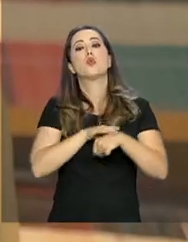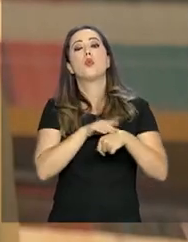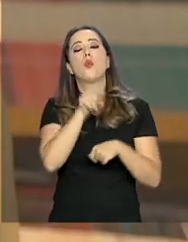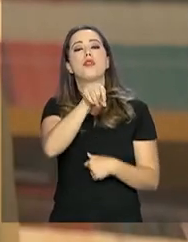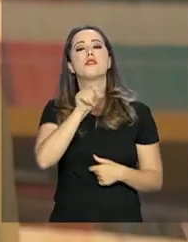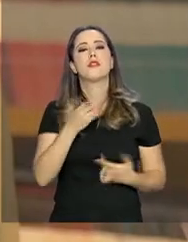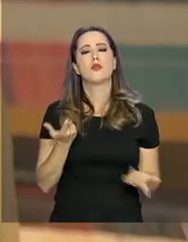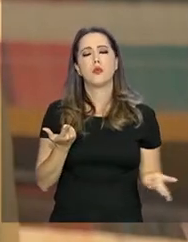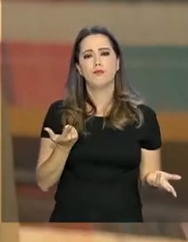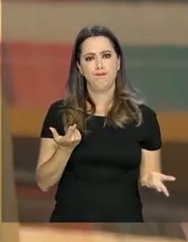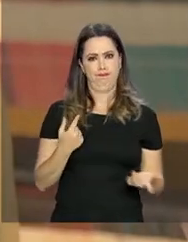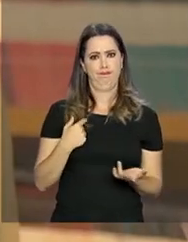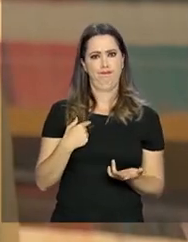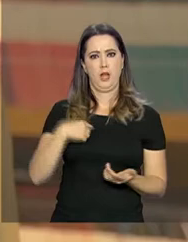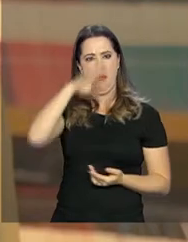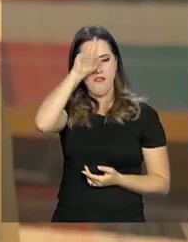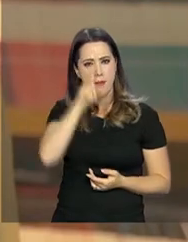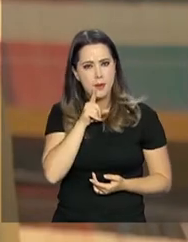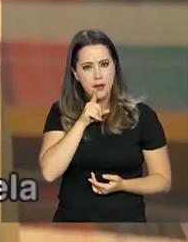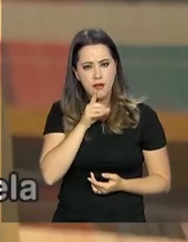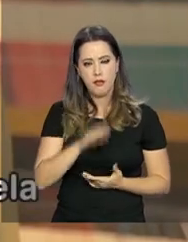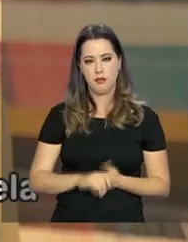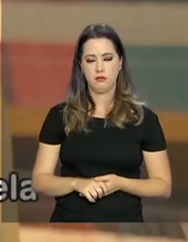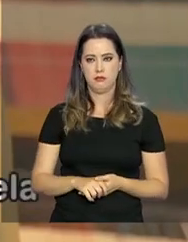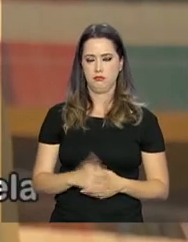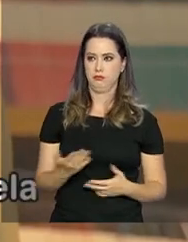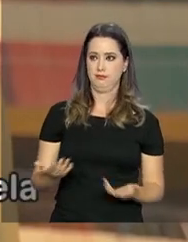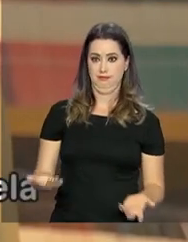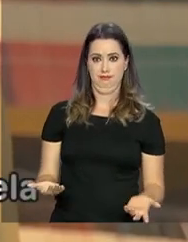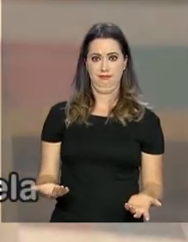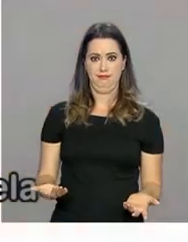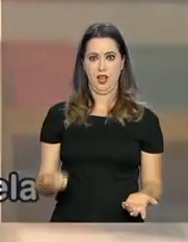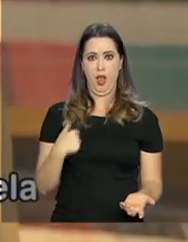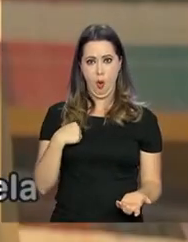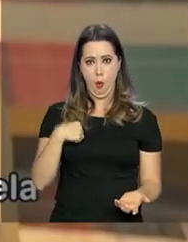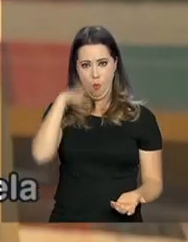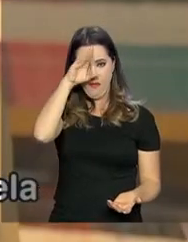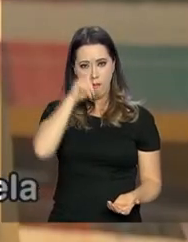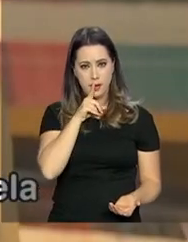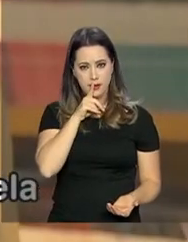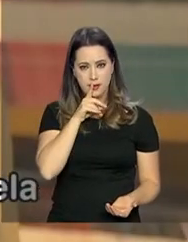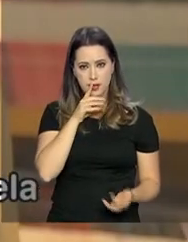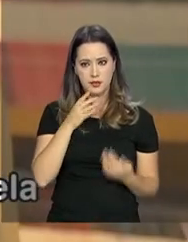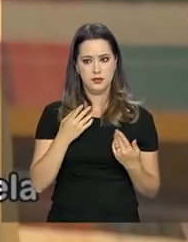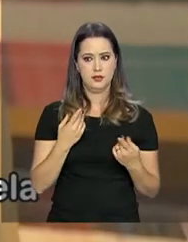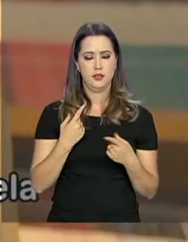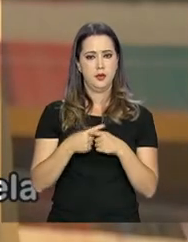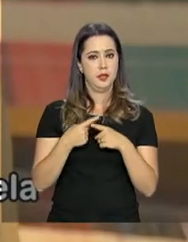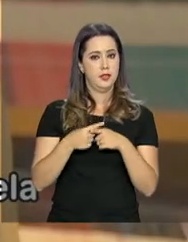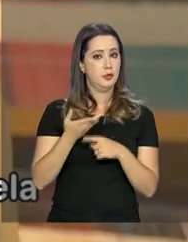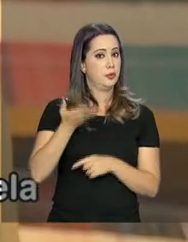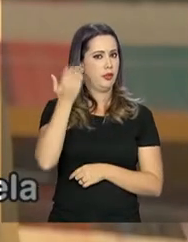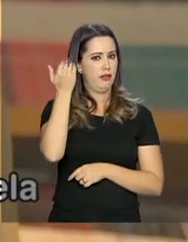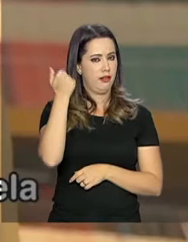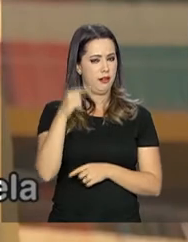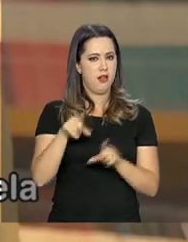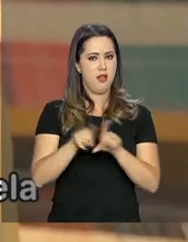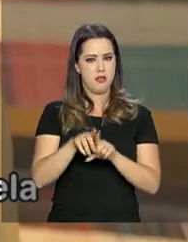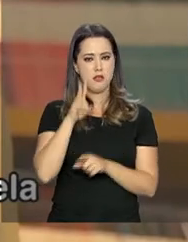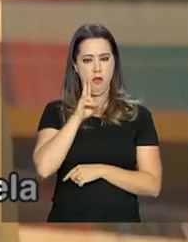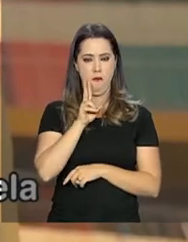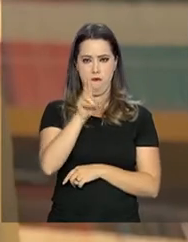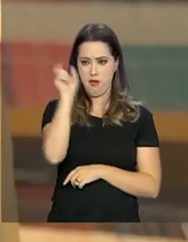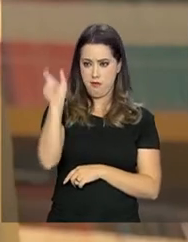que você tem. Febre amarela. Eu fiquei passado na hora, porque eu tinha visto um caso de